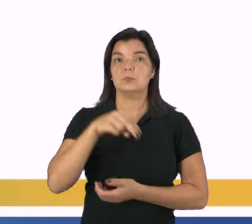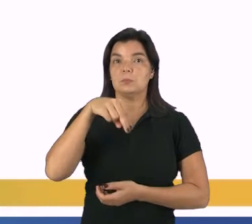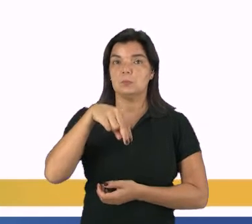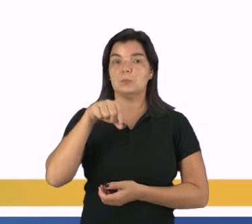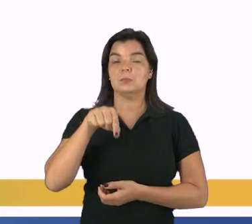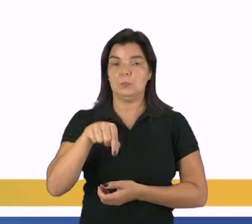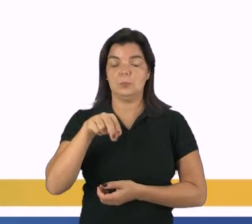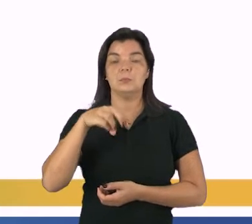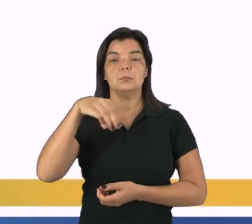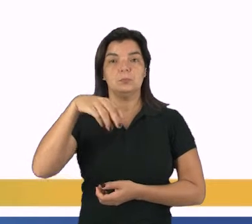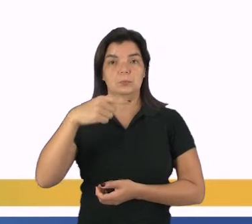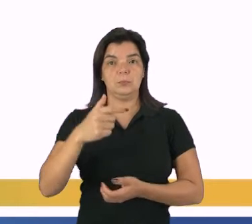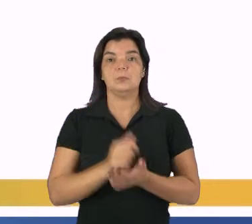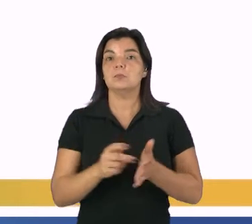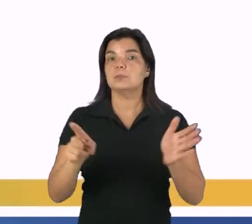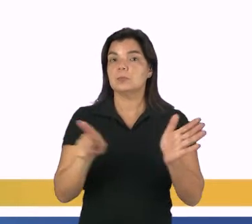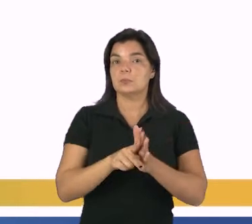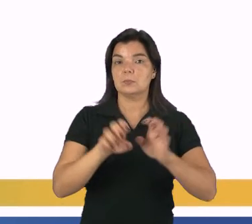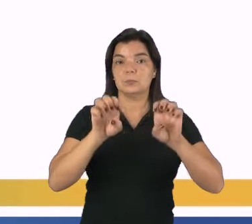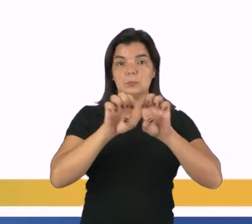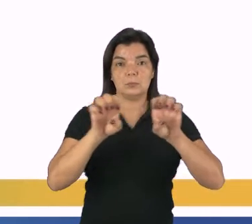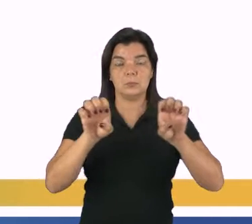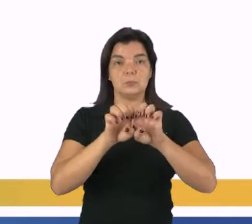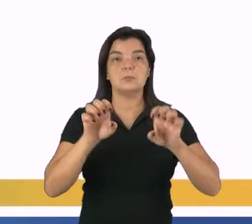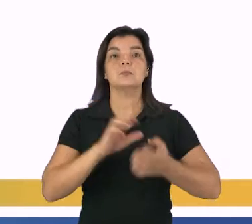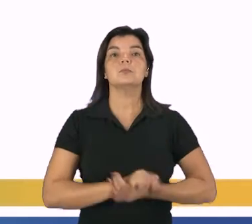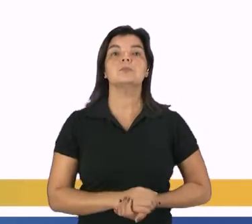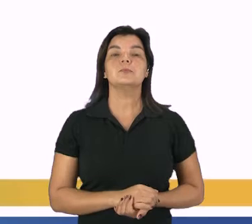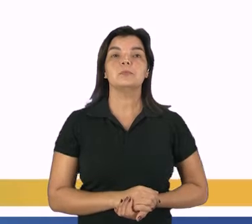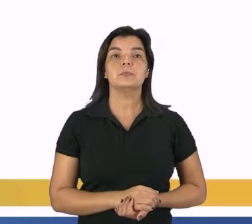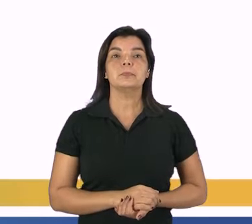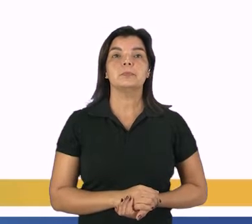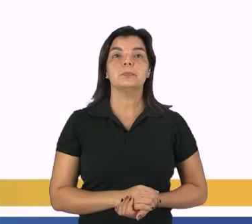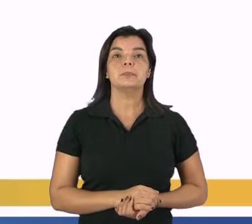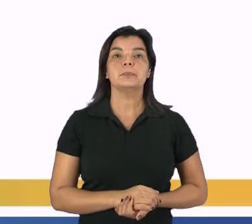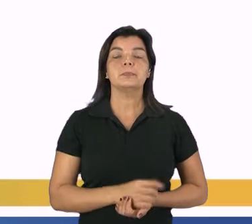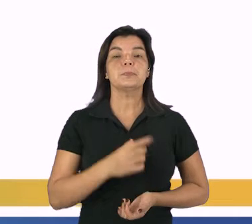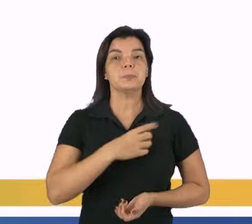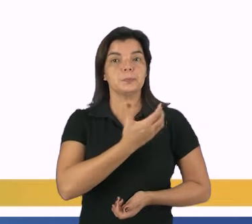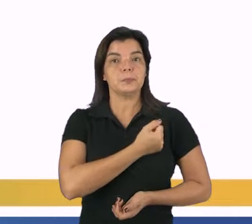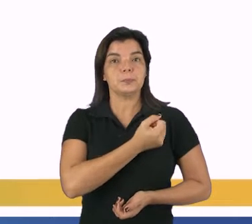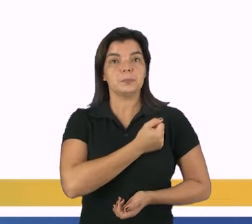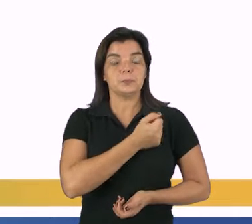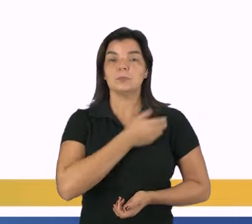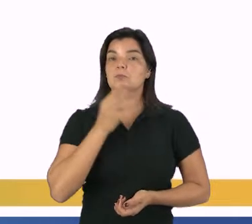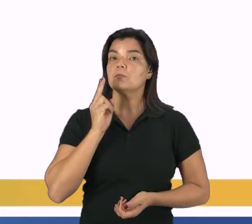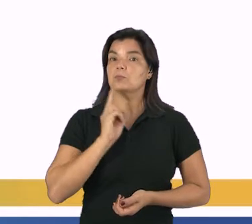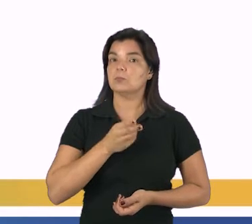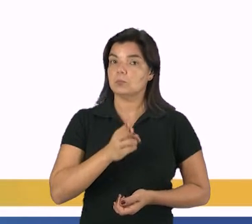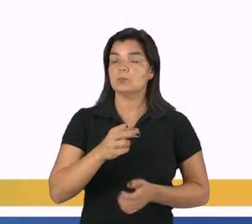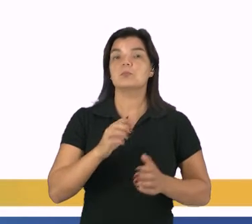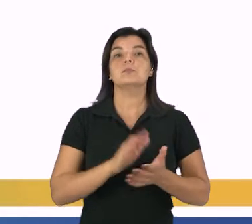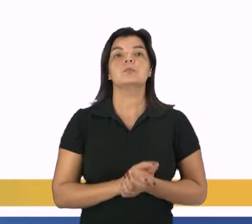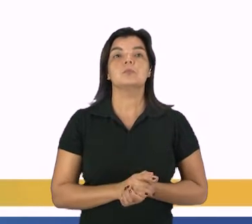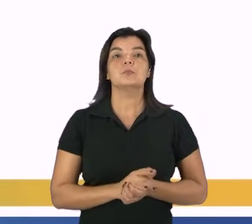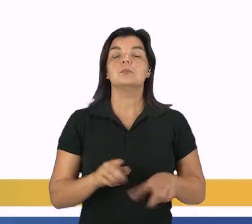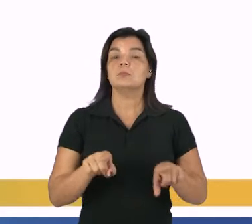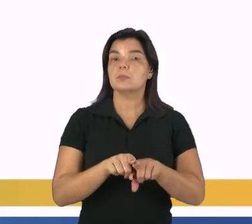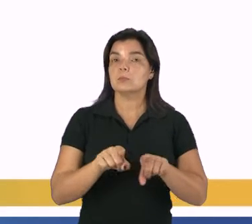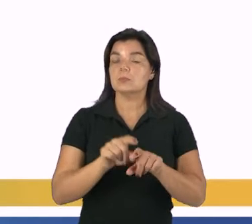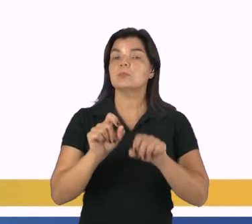bem? Esse dzinho aqui pode ver muitas vezes com R, tá? Não tem problema nenhum, tá? Então essa